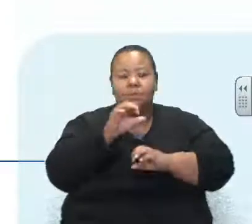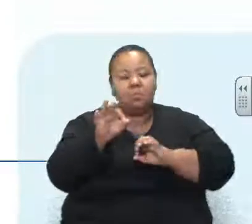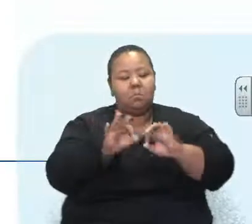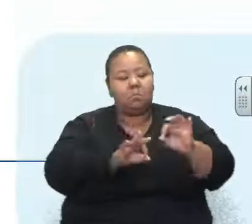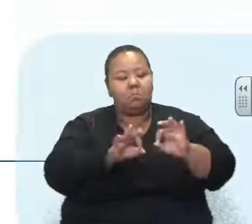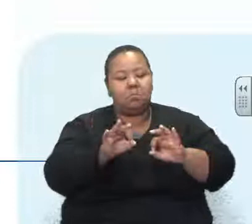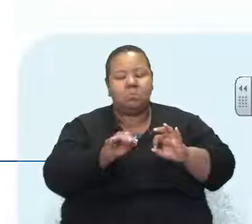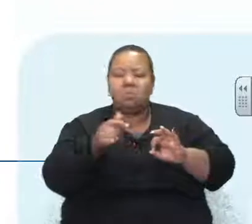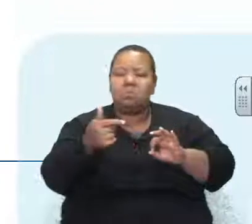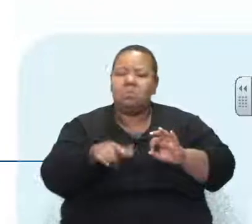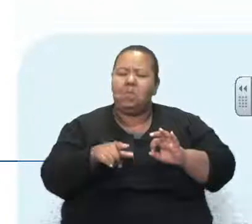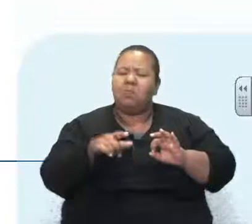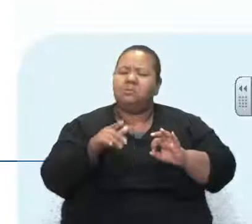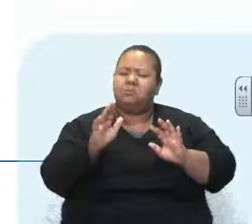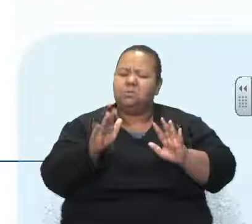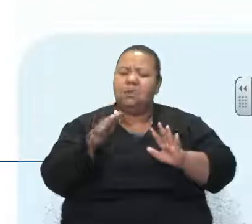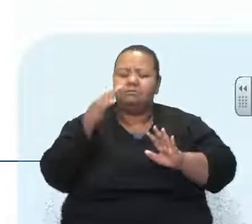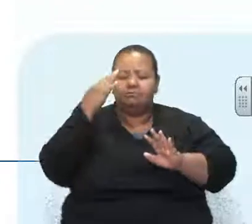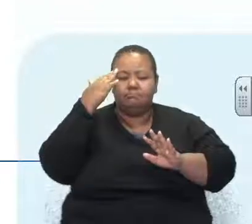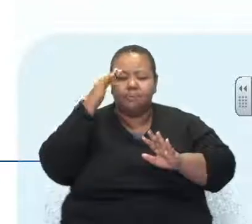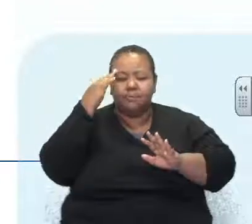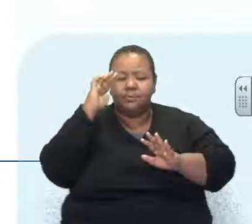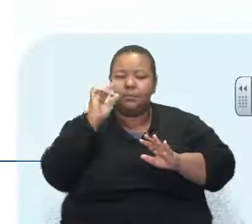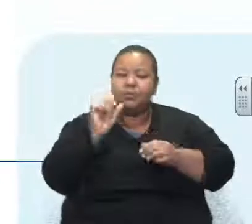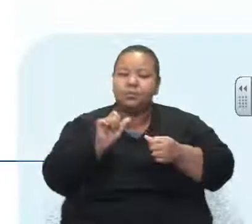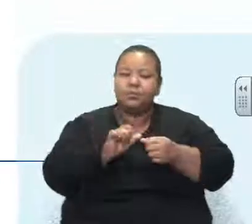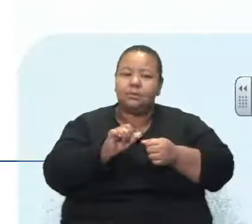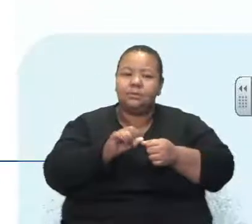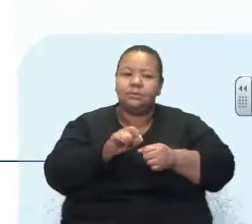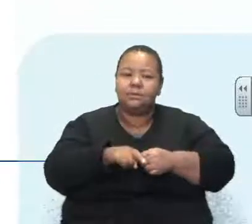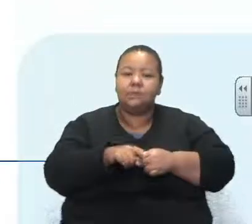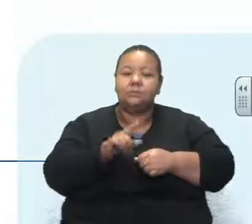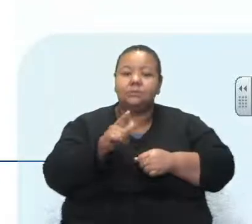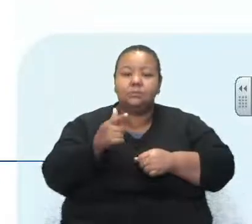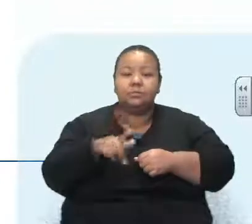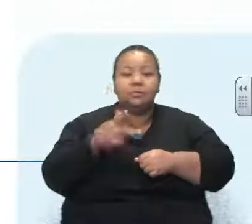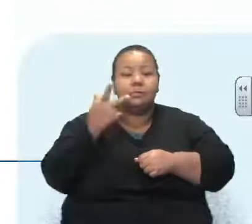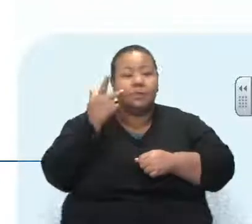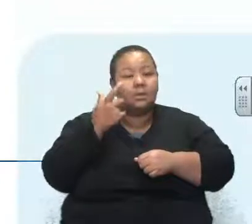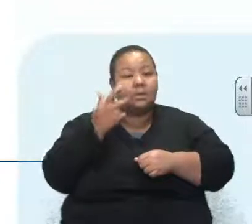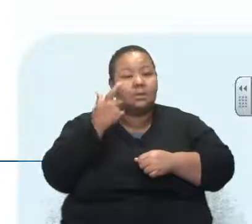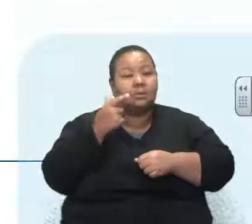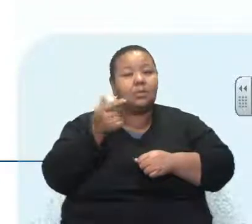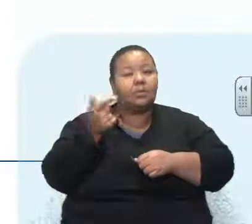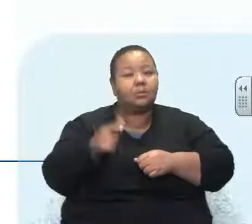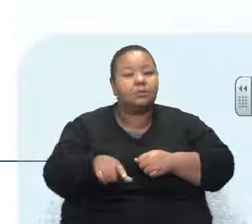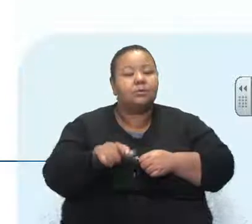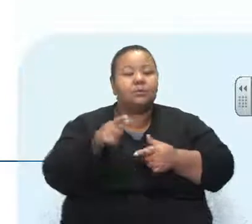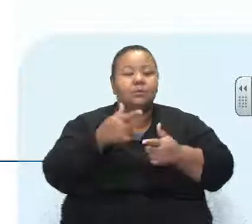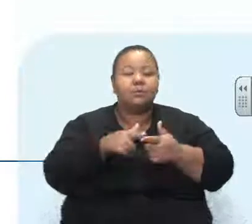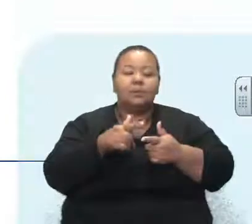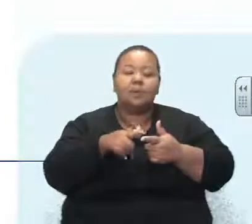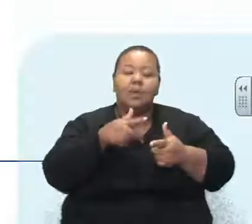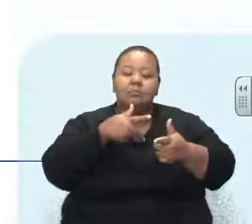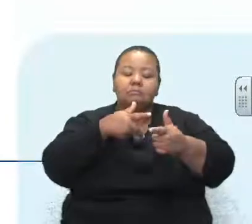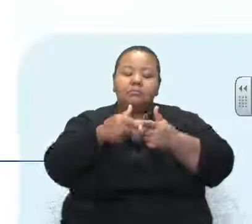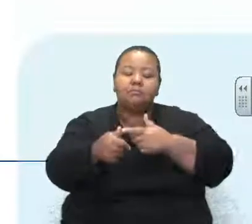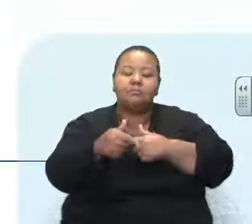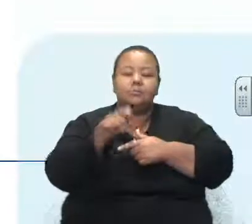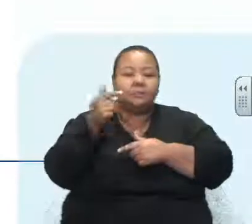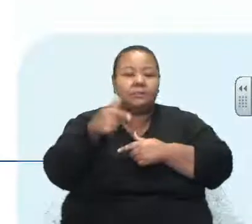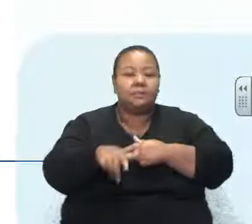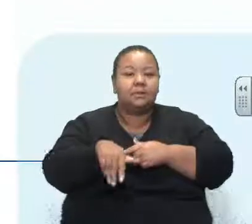mais habilidosas sobre aquilo que ela está fazendo. E com isso é natural a solução dos problemas serem mais rápida. Ela